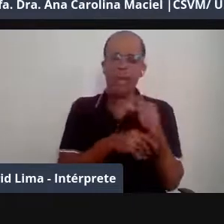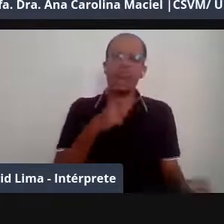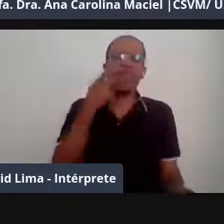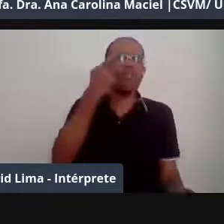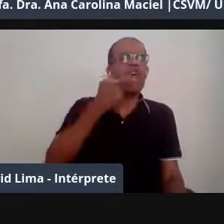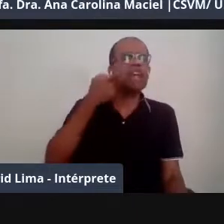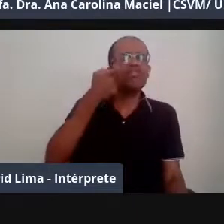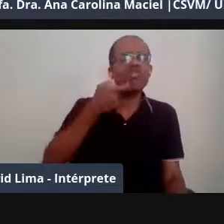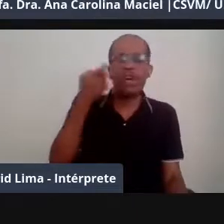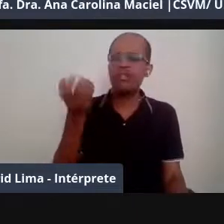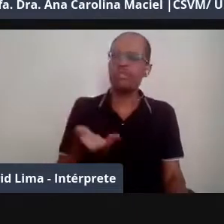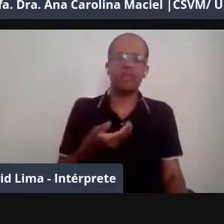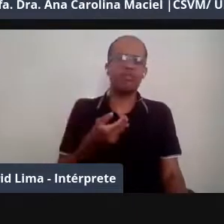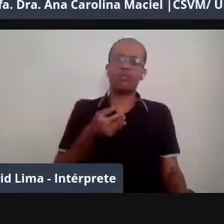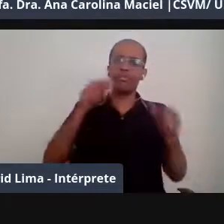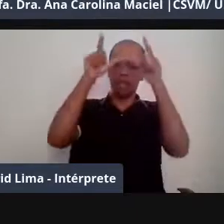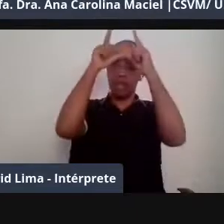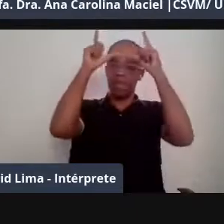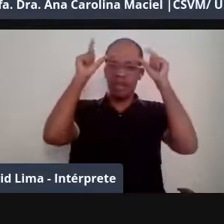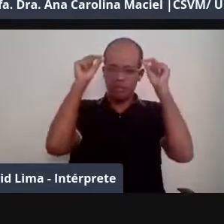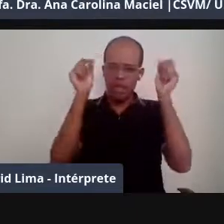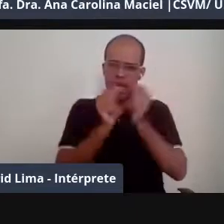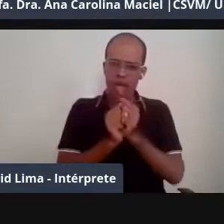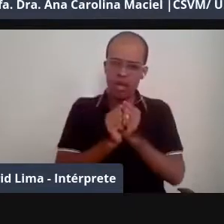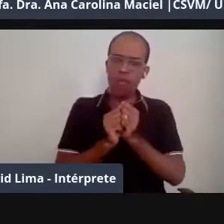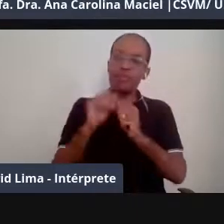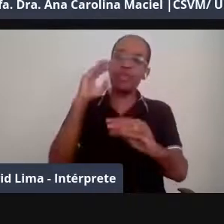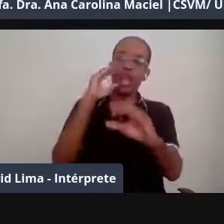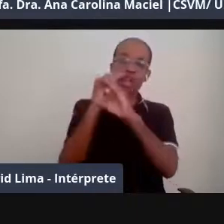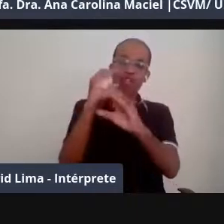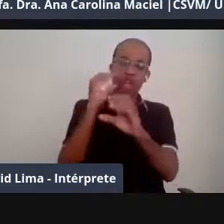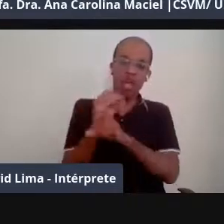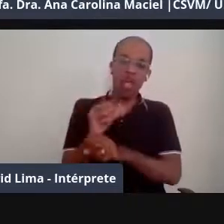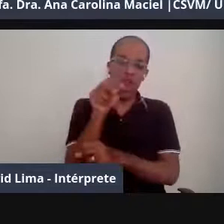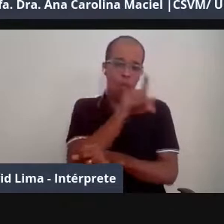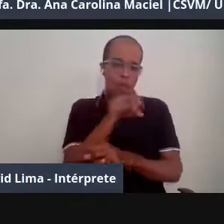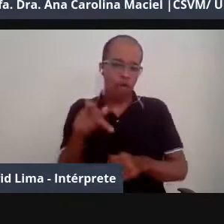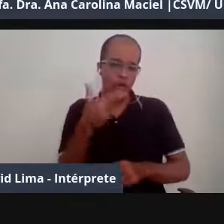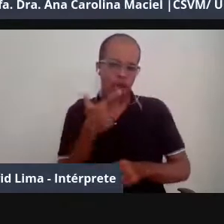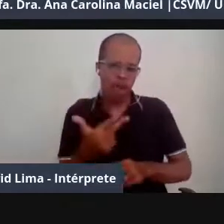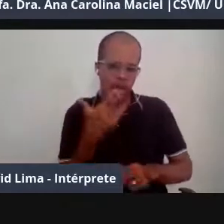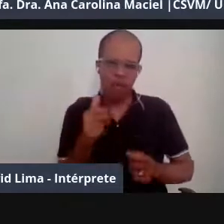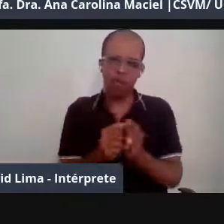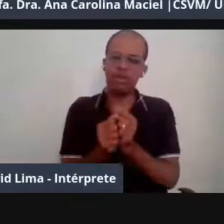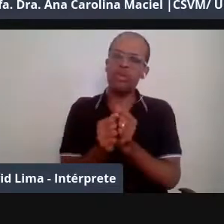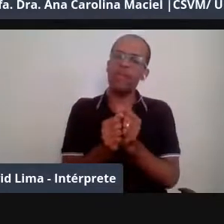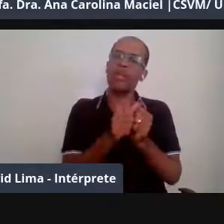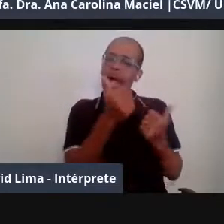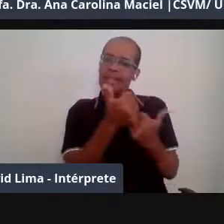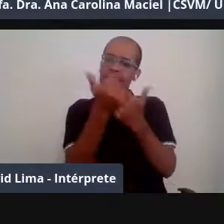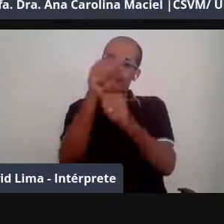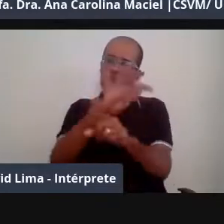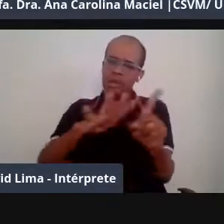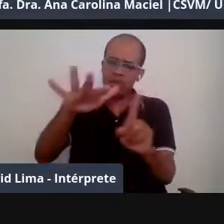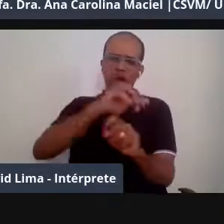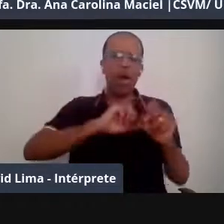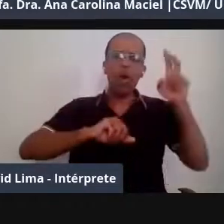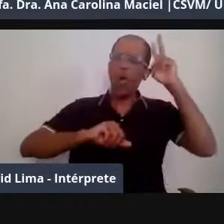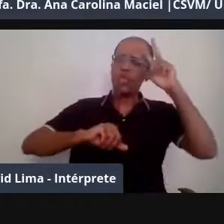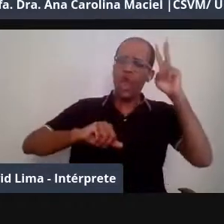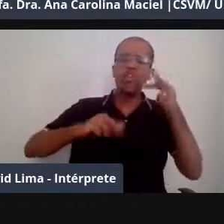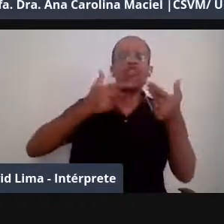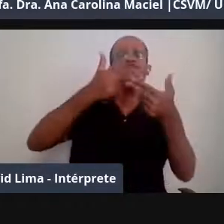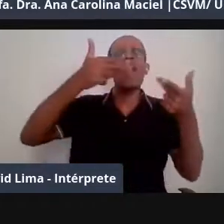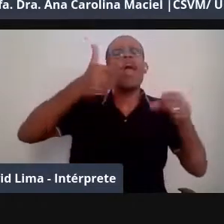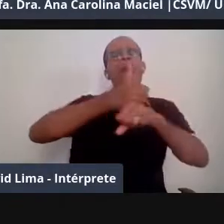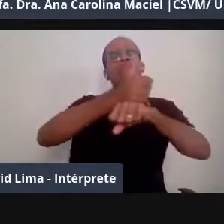dentistas, enfermeiros, engenheiros, professores de idioma, assistentes sociais, historiadores, e com vários